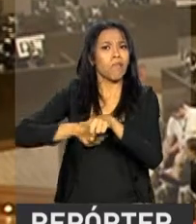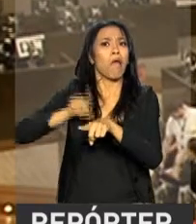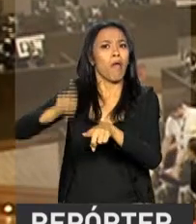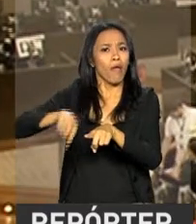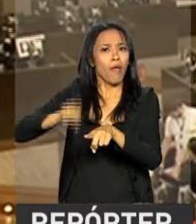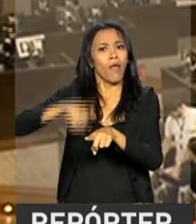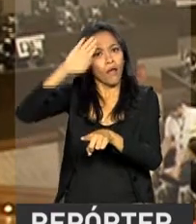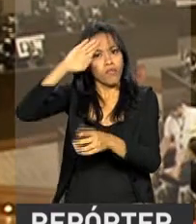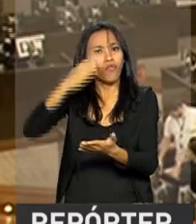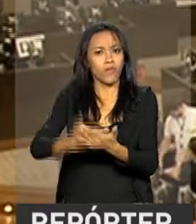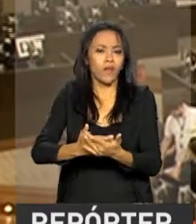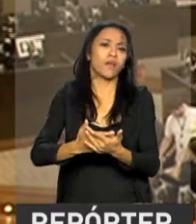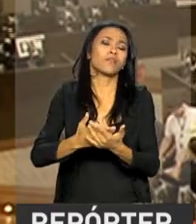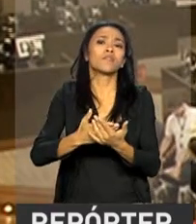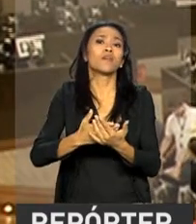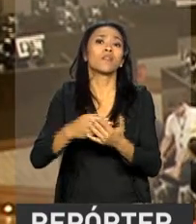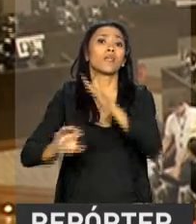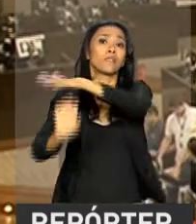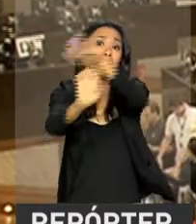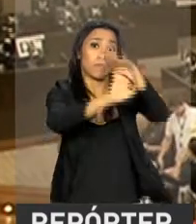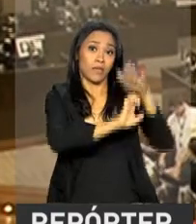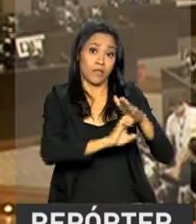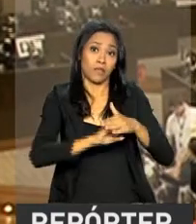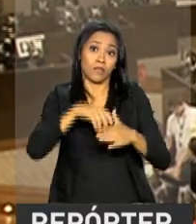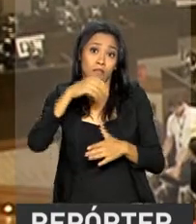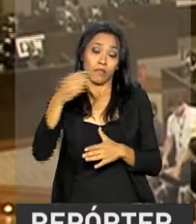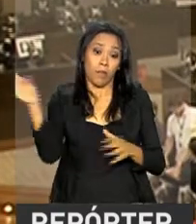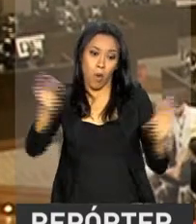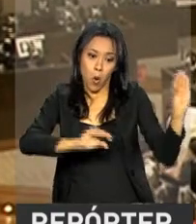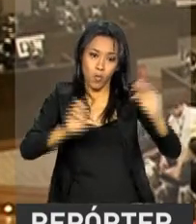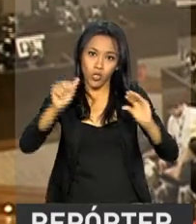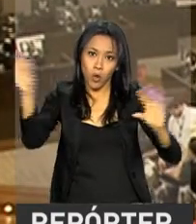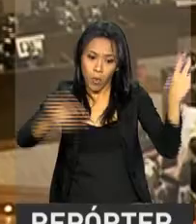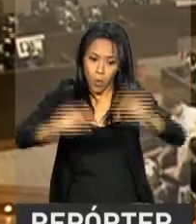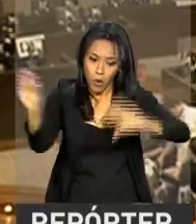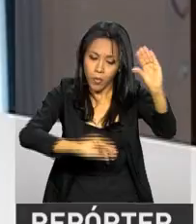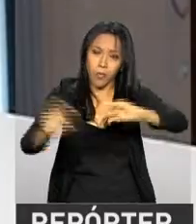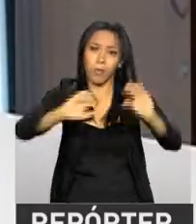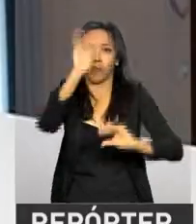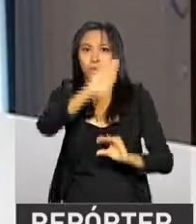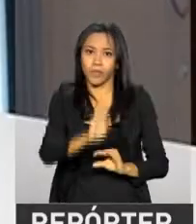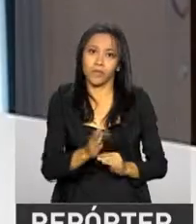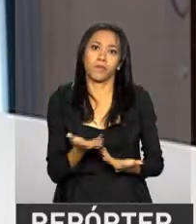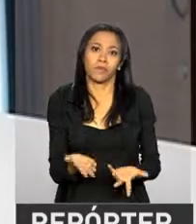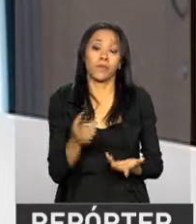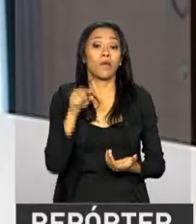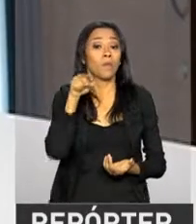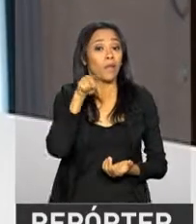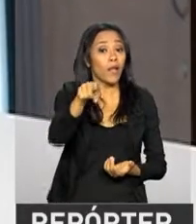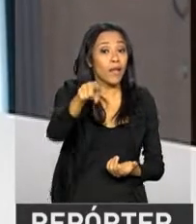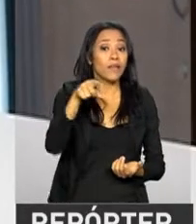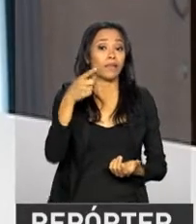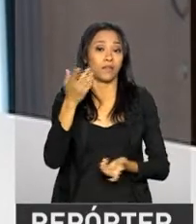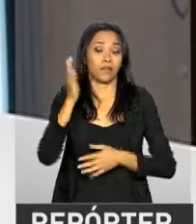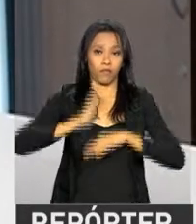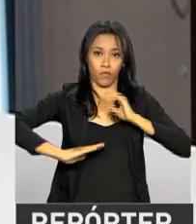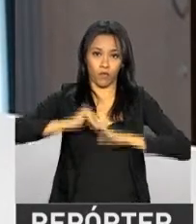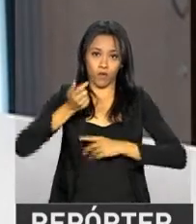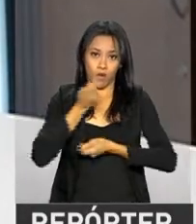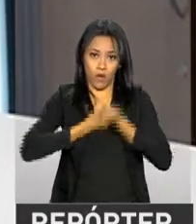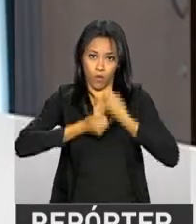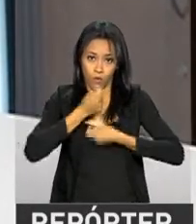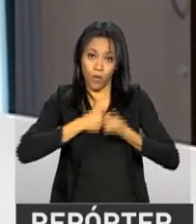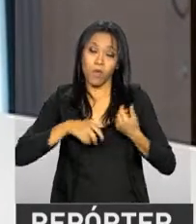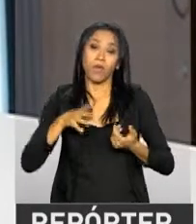aumento da confiança dos investidores e fortalecimento das atividades econômicas para este economista as medidas adotadas pelo governo